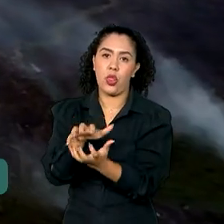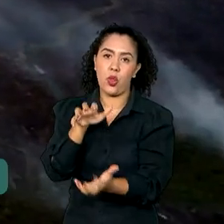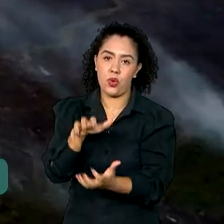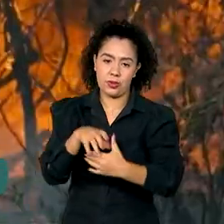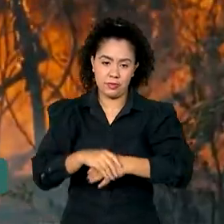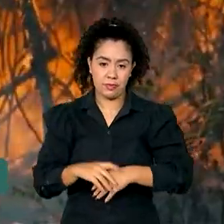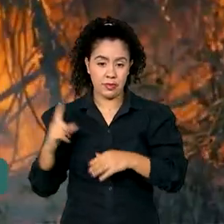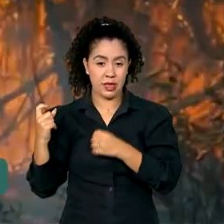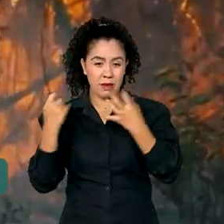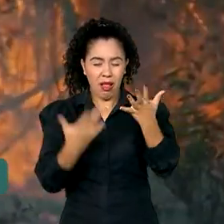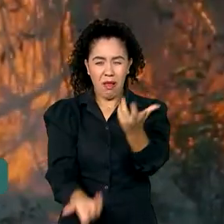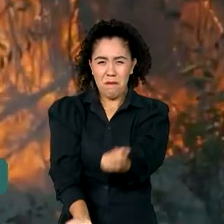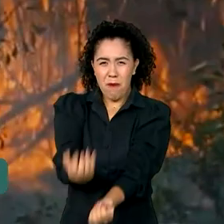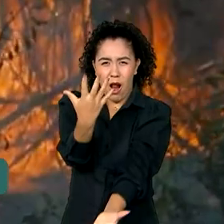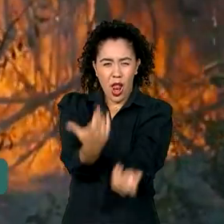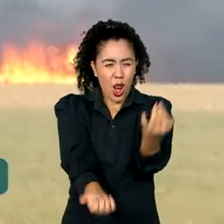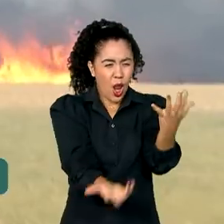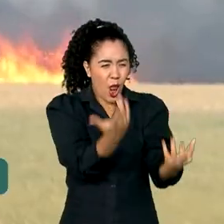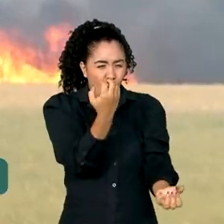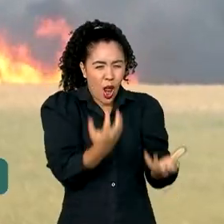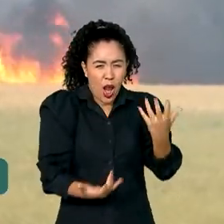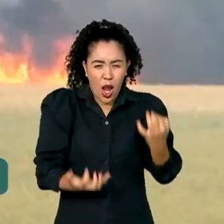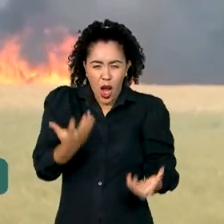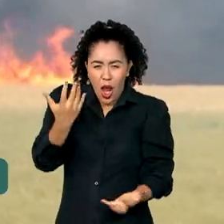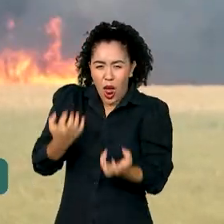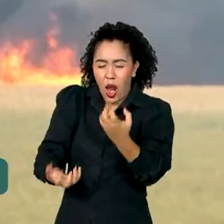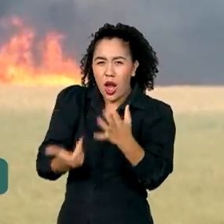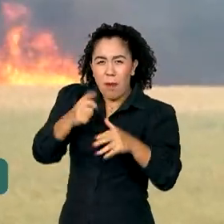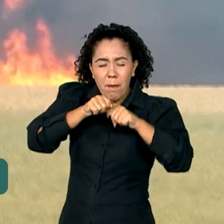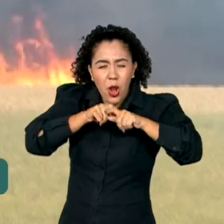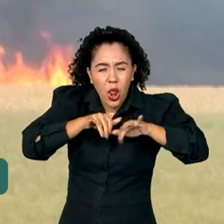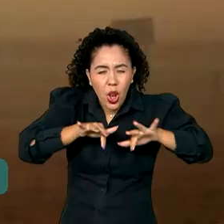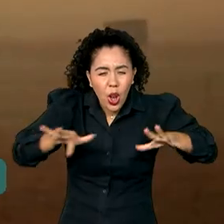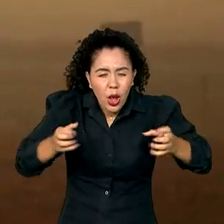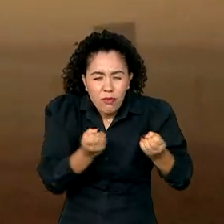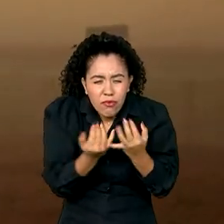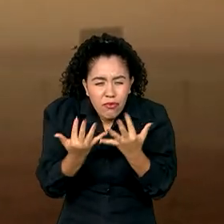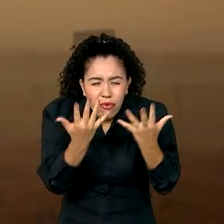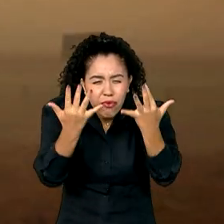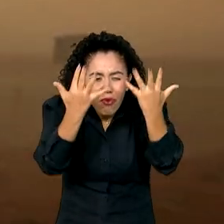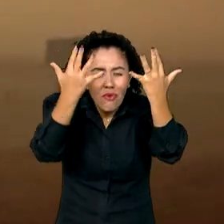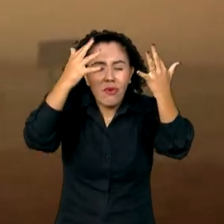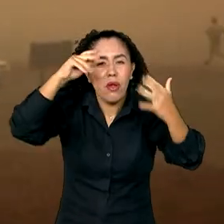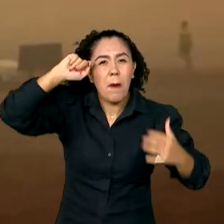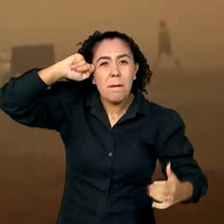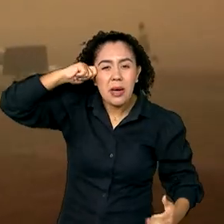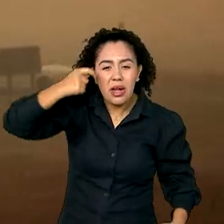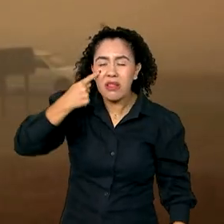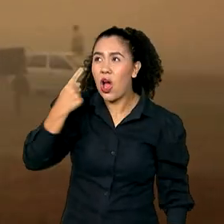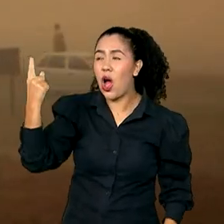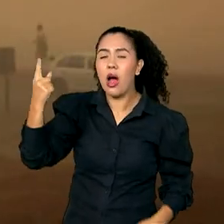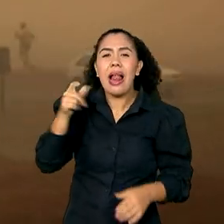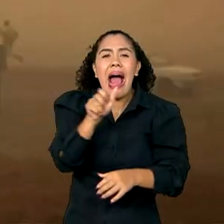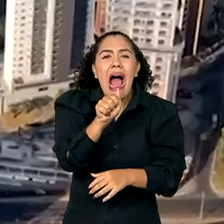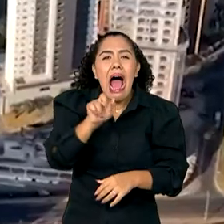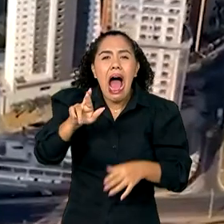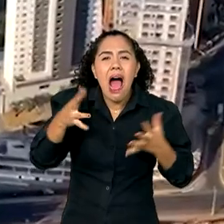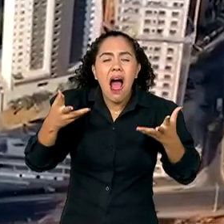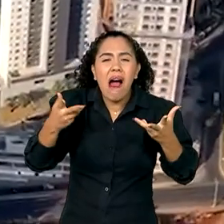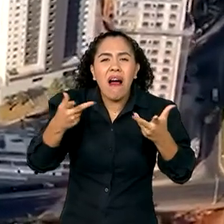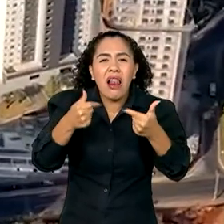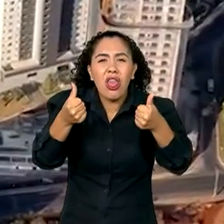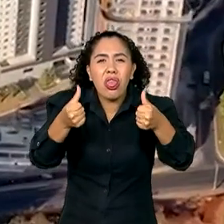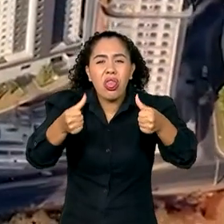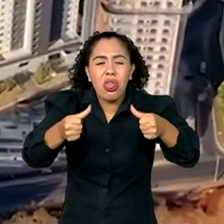Com as queimadas e incêndios florestais espalhando fumaça pelo país, a qualidade do ar em várias cidades chegou